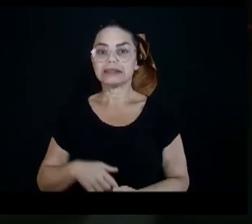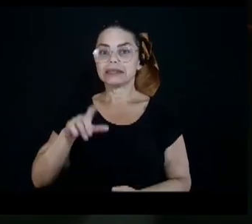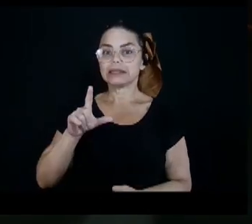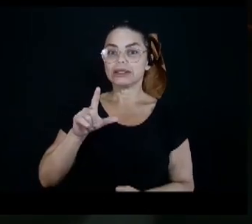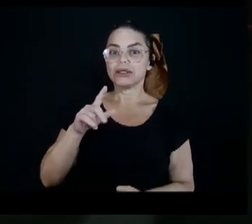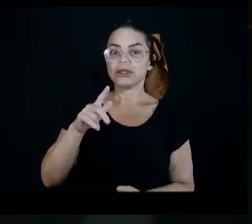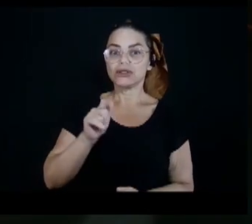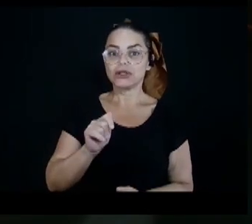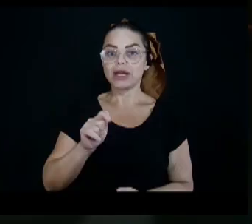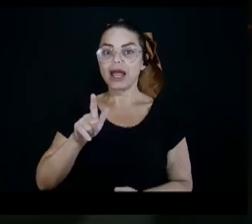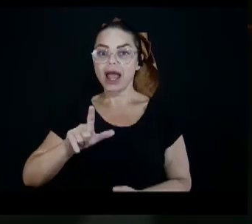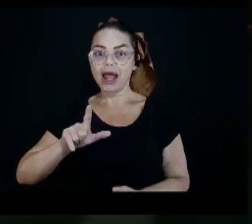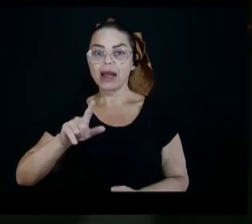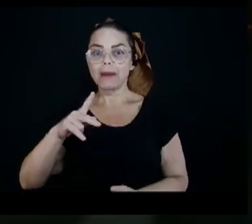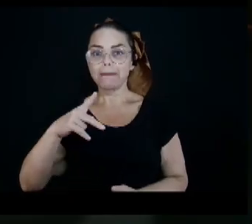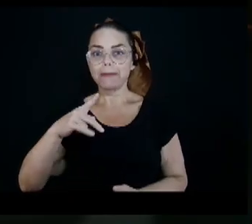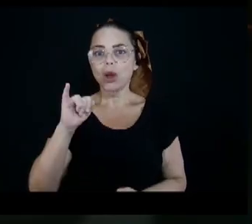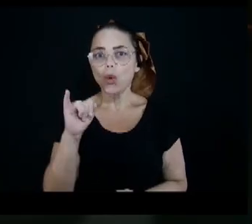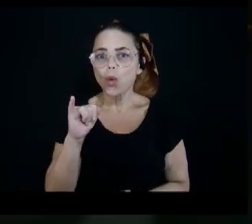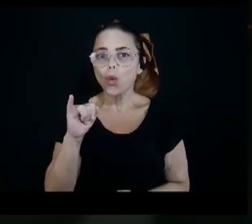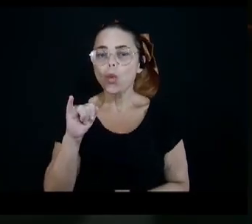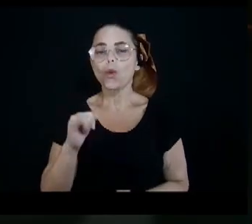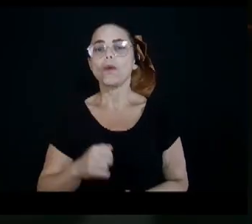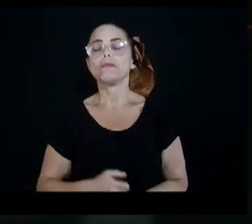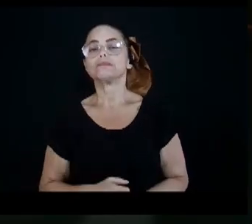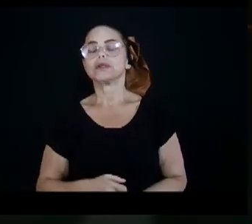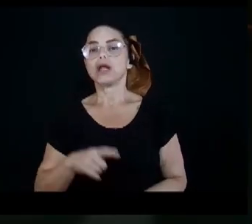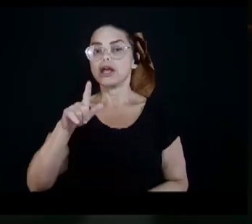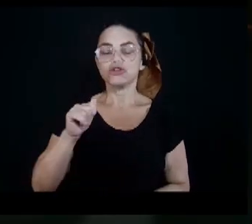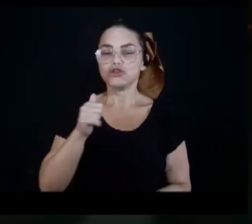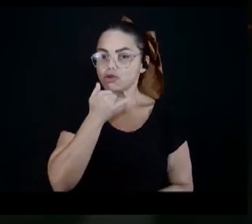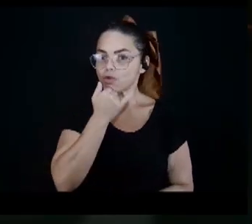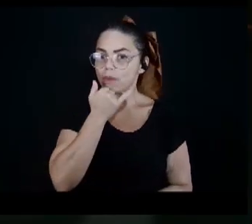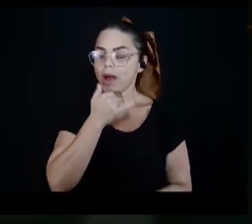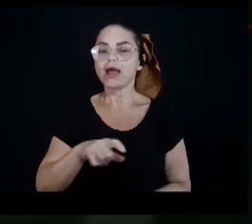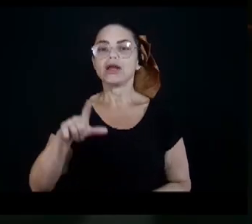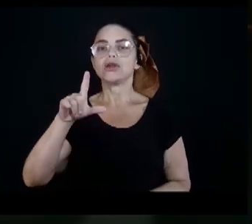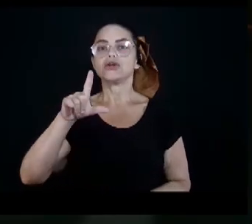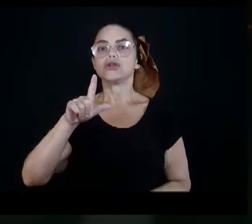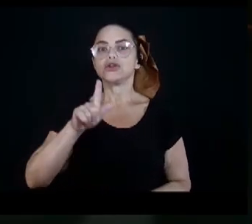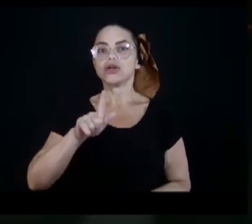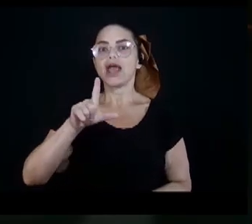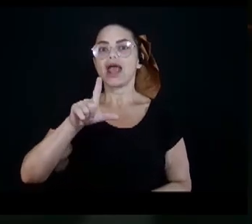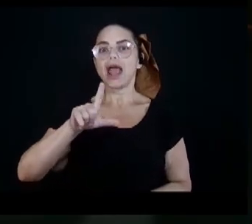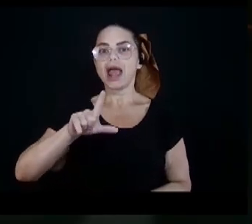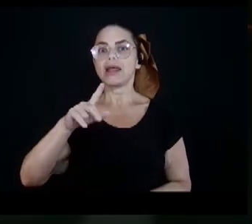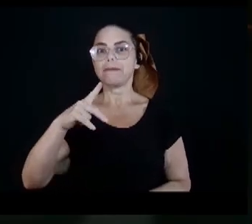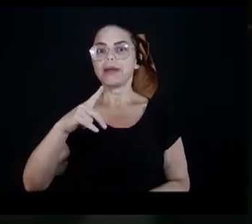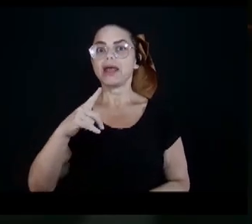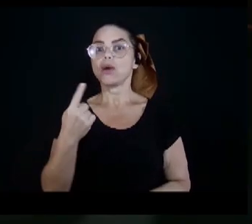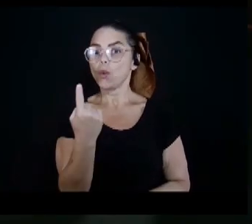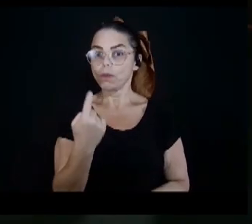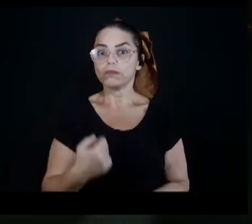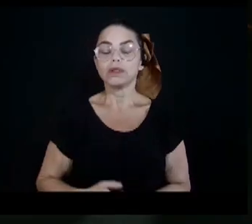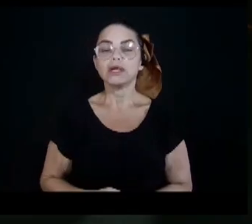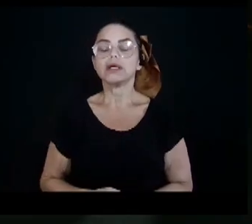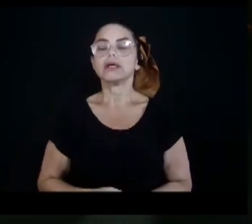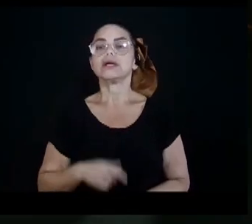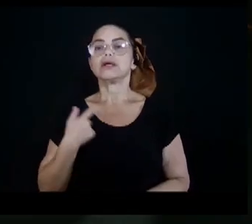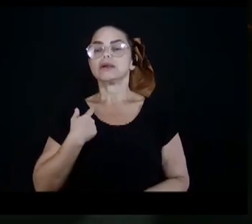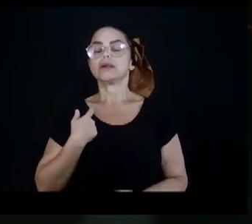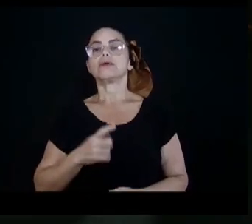está provocando uma transformação que vai muito além da balança. Especialistas já chamam esse